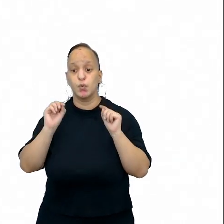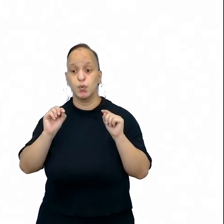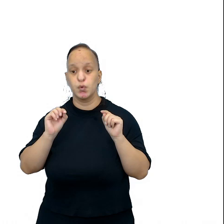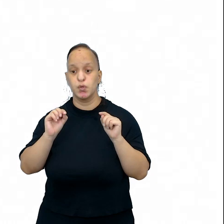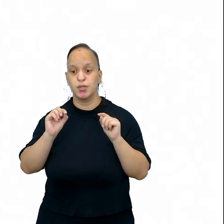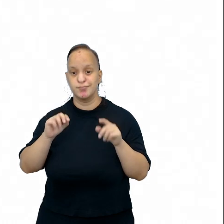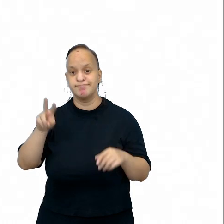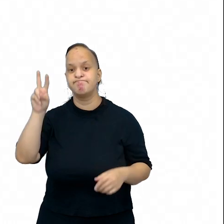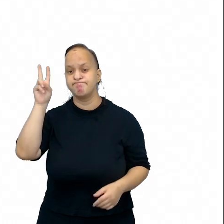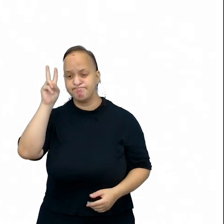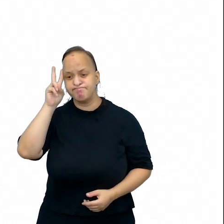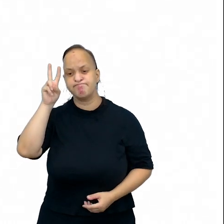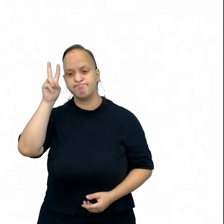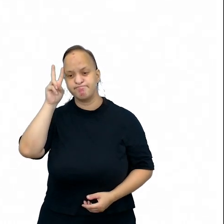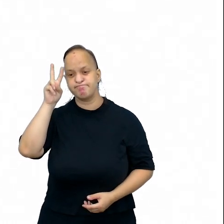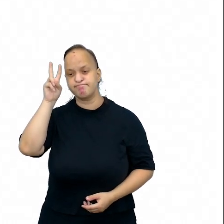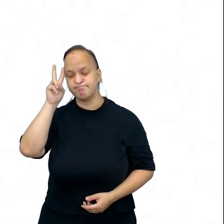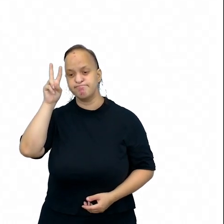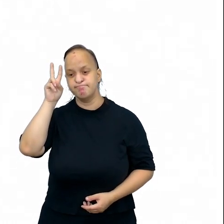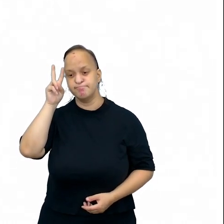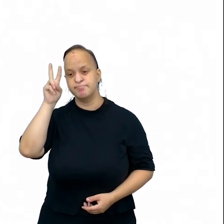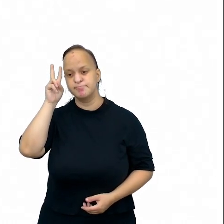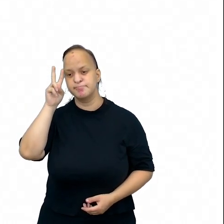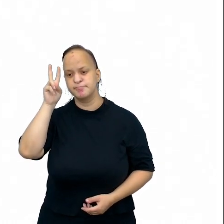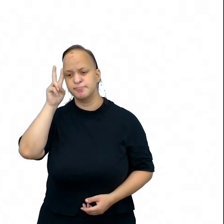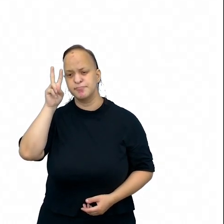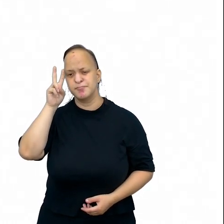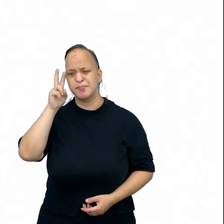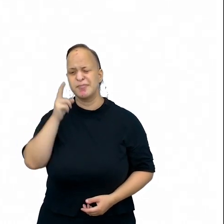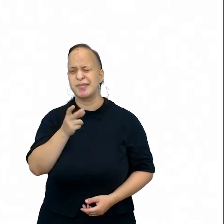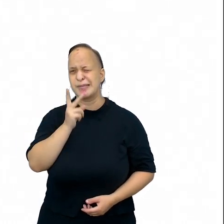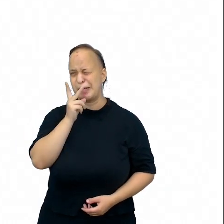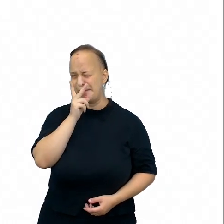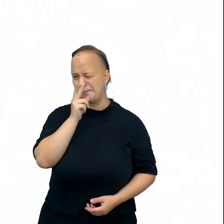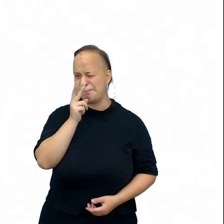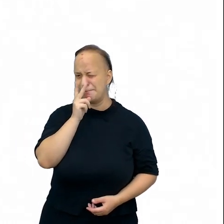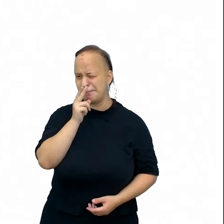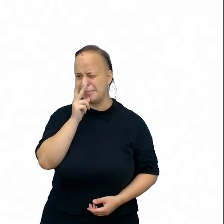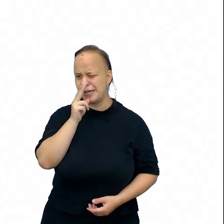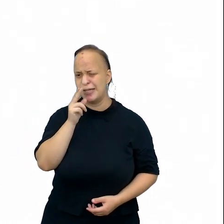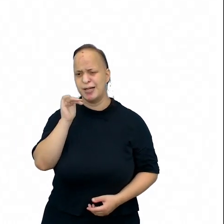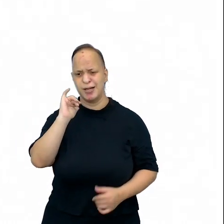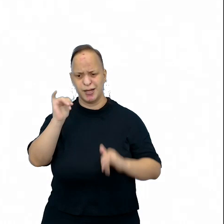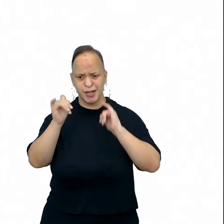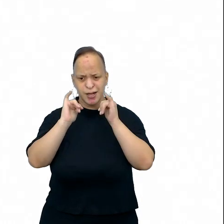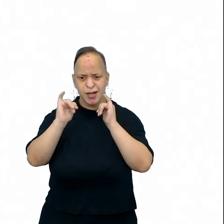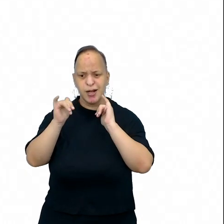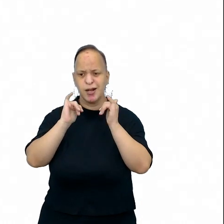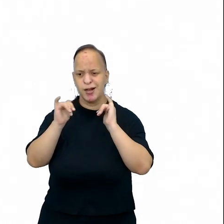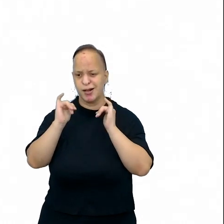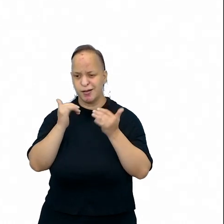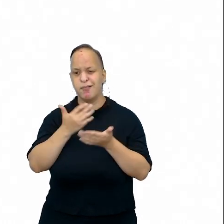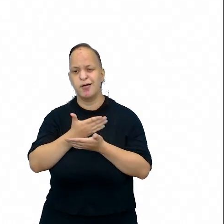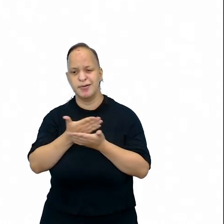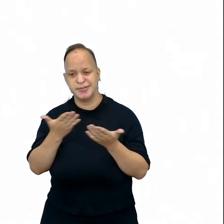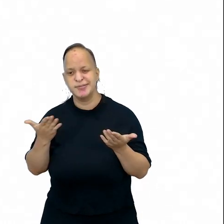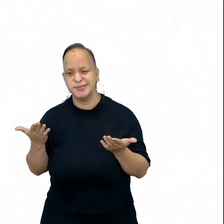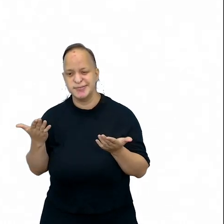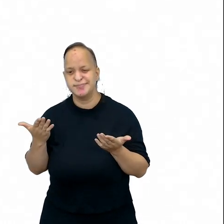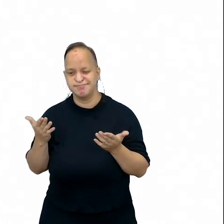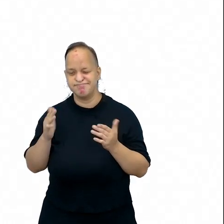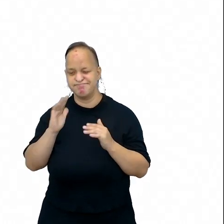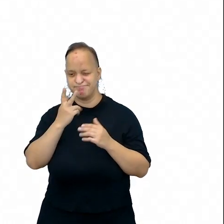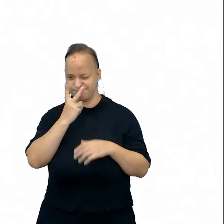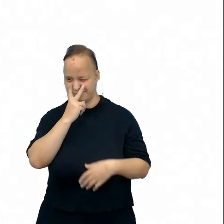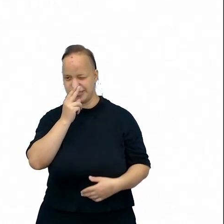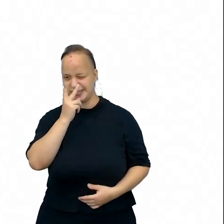né? Então, nós vamos ver aqui que são muito parecidas, né, com as nossas fábulas também, né, e que traz